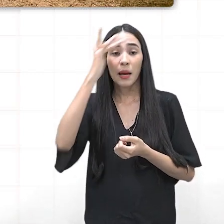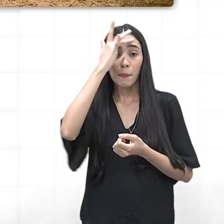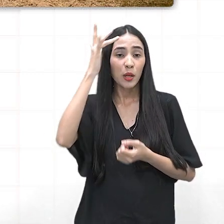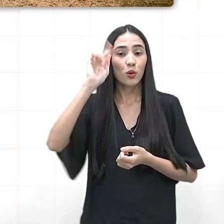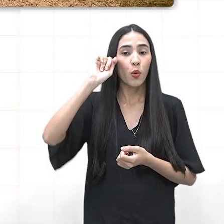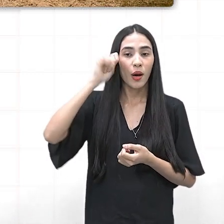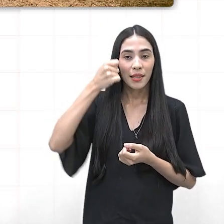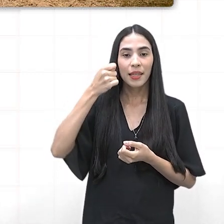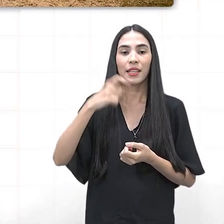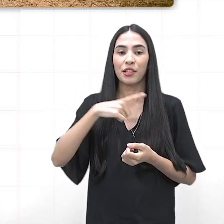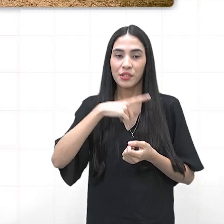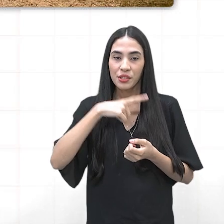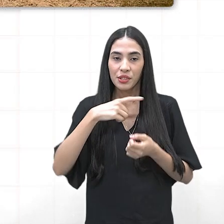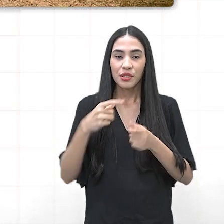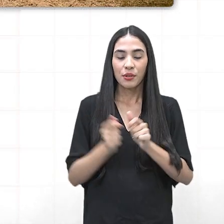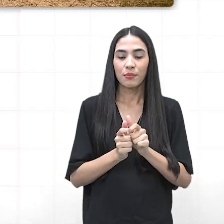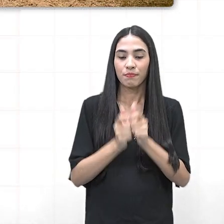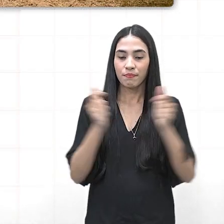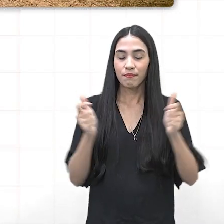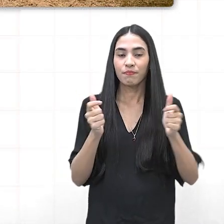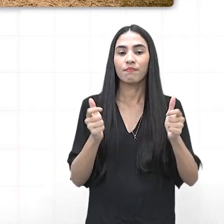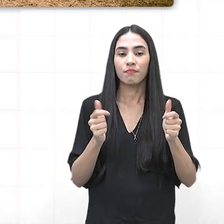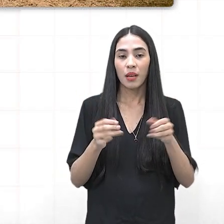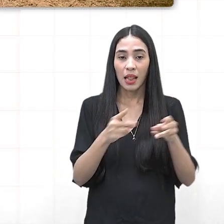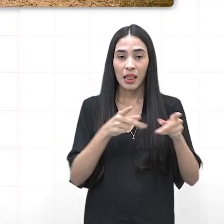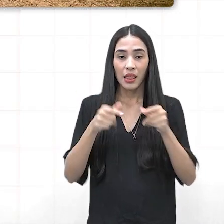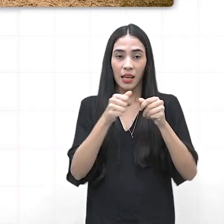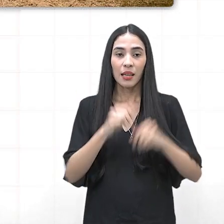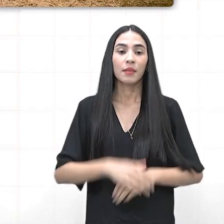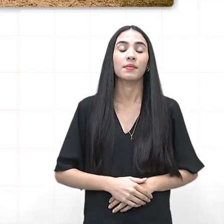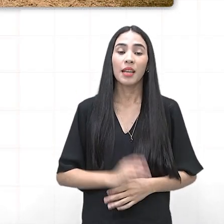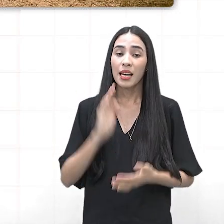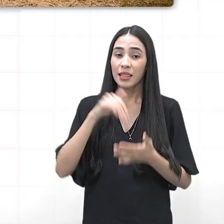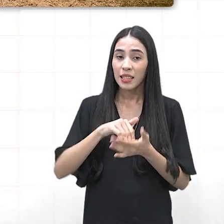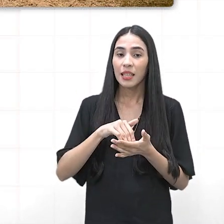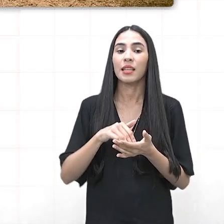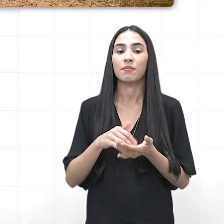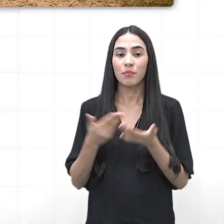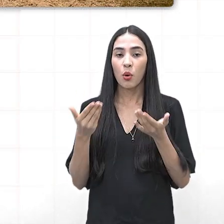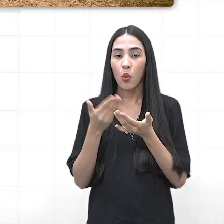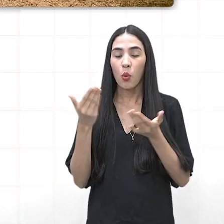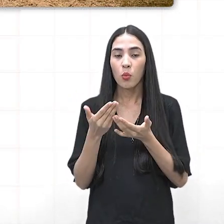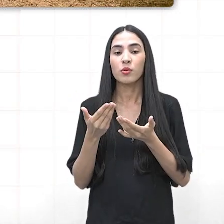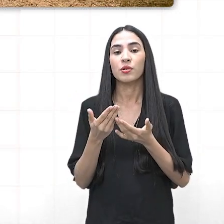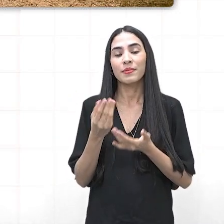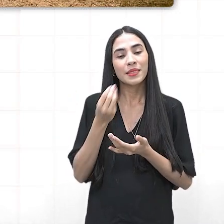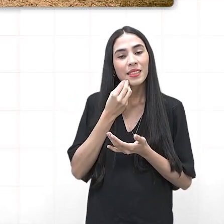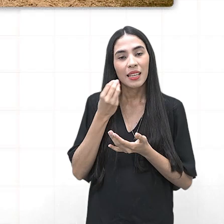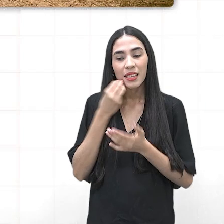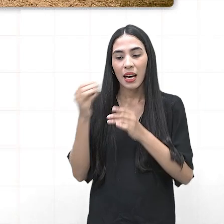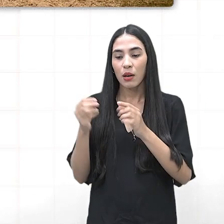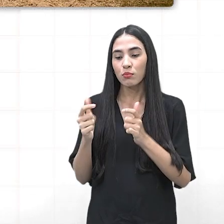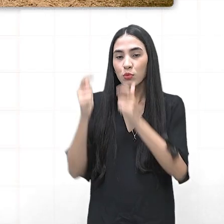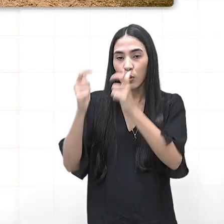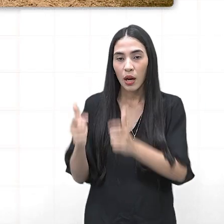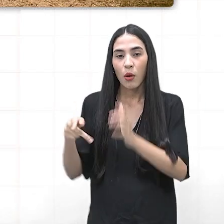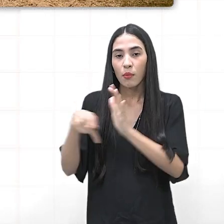negros possuíssem grandes porções territoriais e até mesmo brecar a aquisição de terras ali por